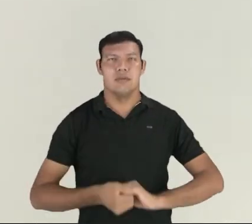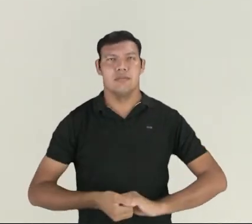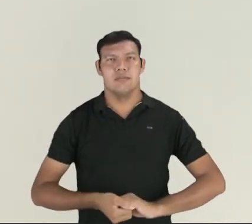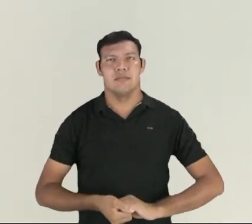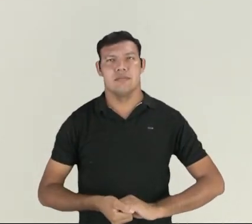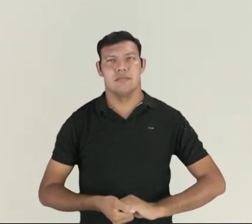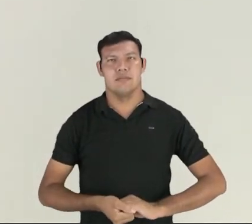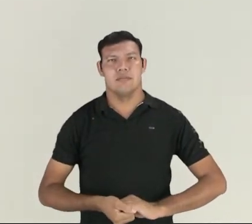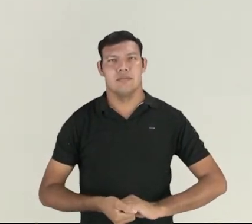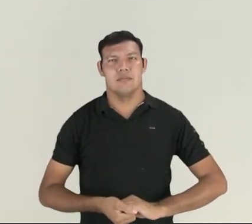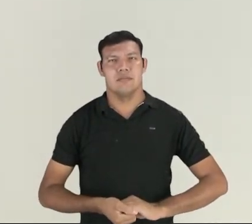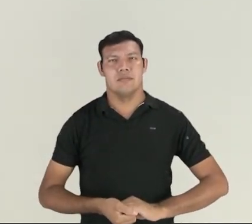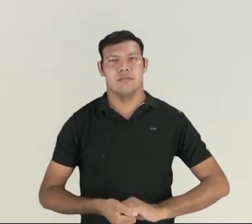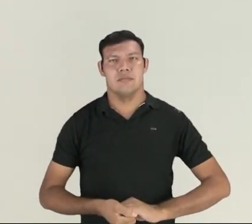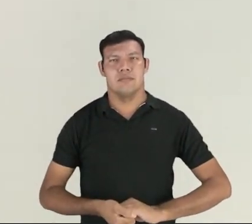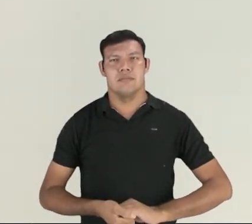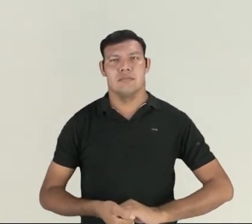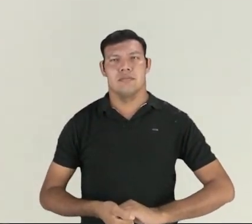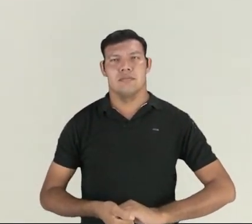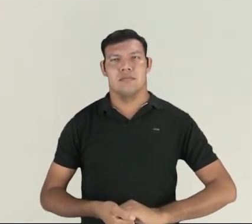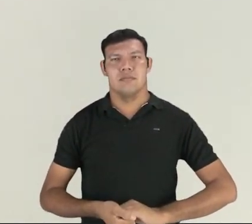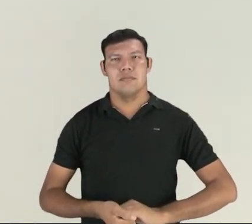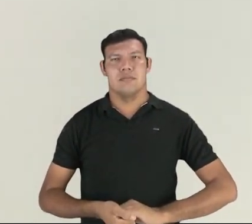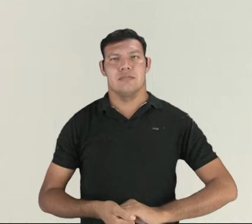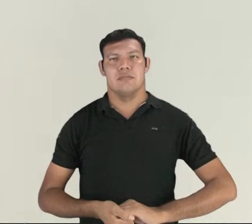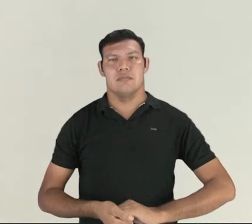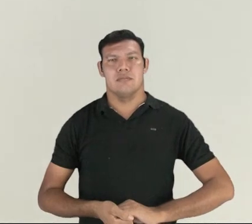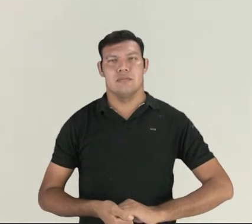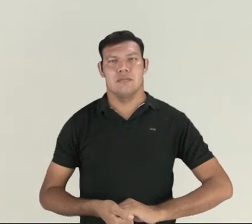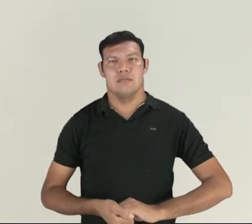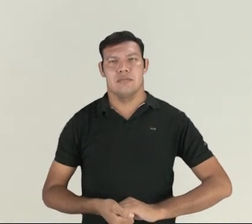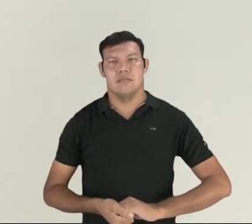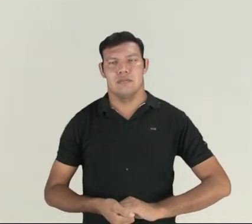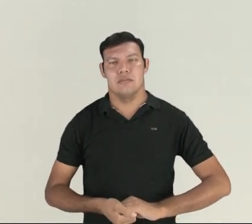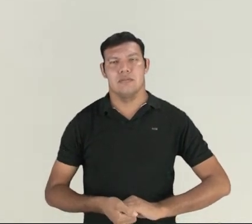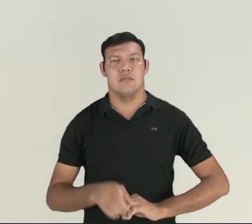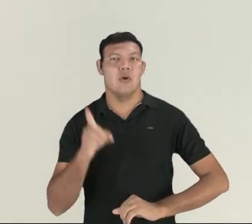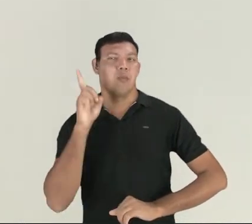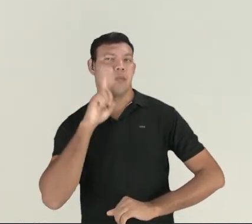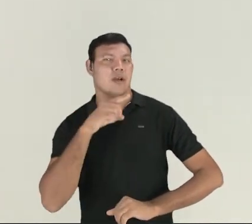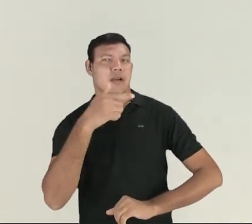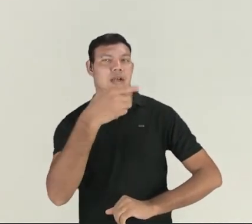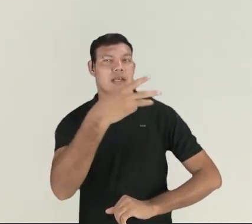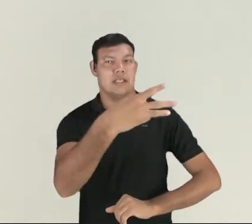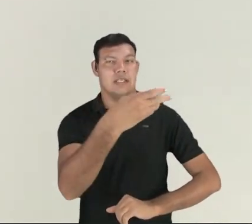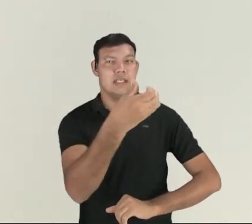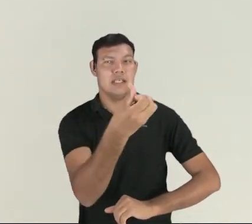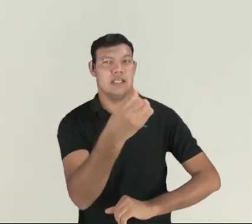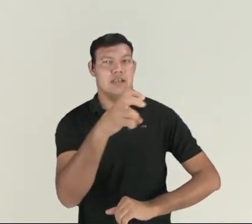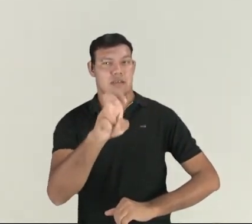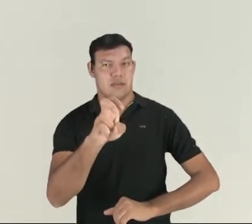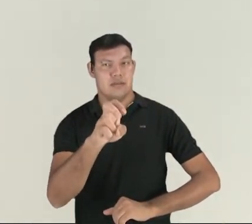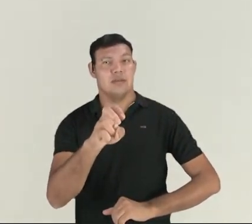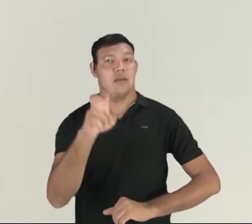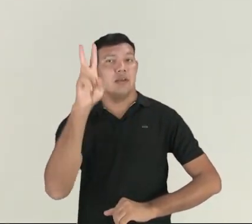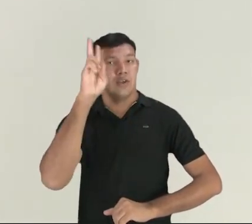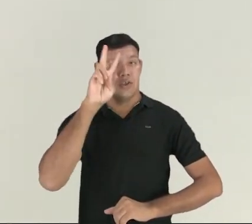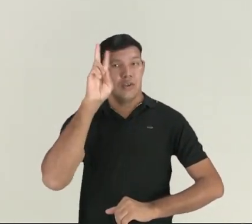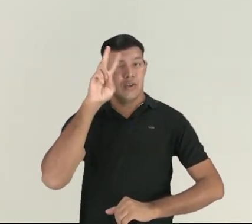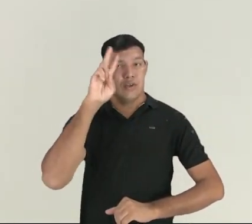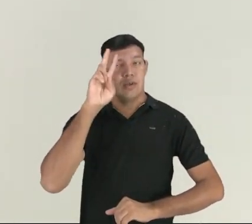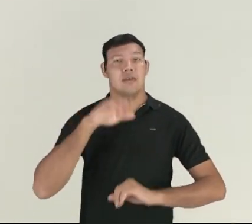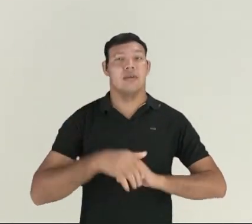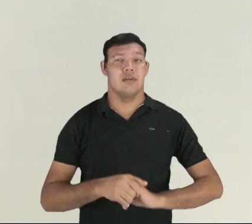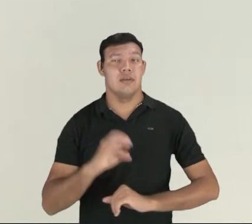E a gente não pode esquecer também que o movimento de rotação ele tem como consequência a sucessão dos dias e das noites, e